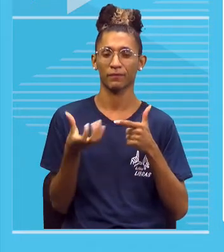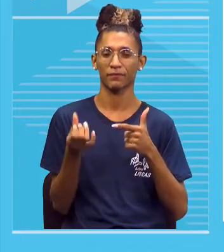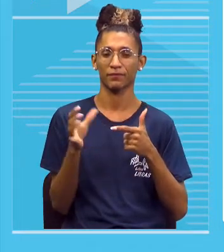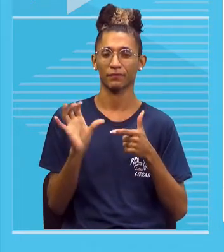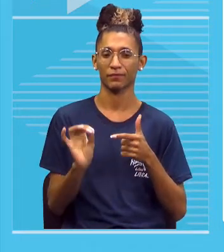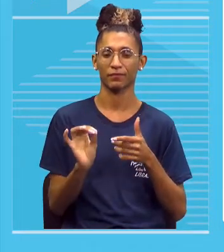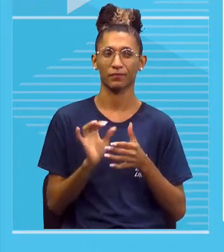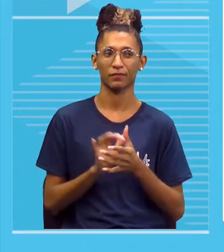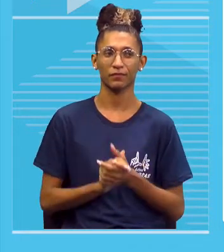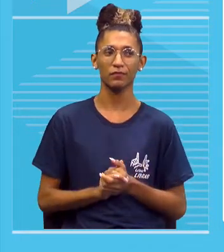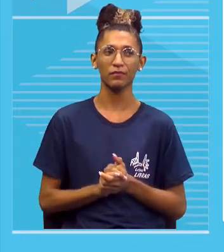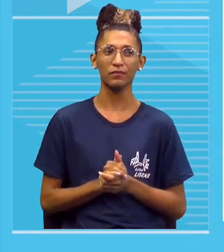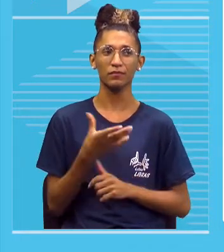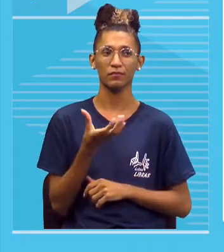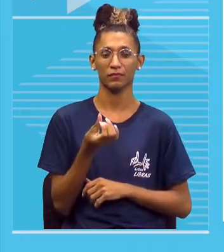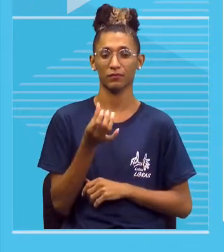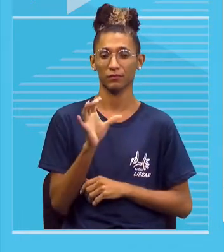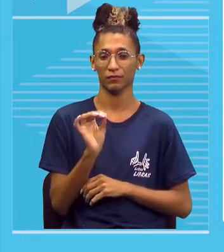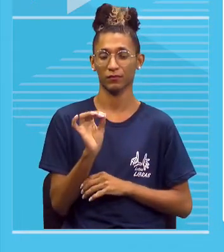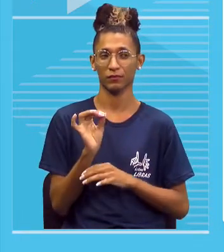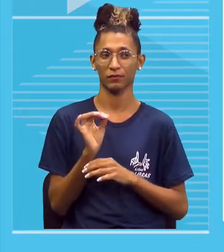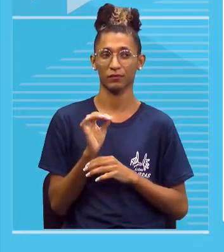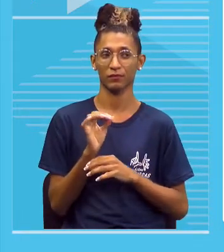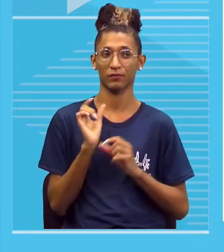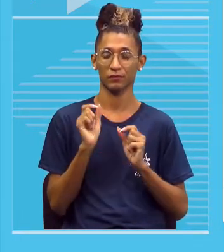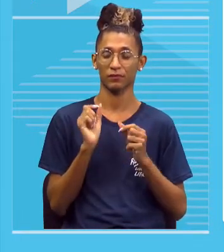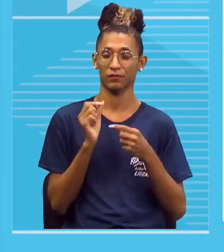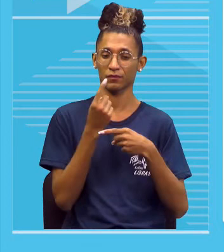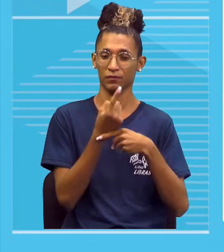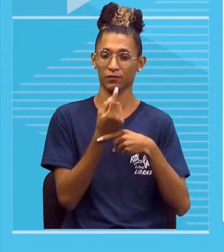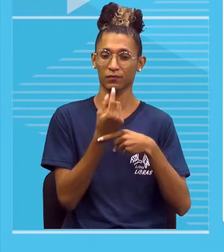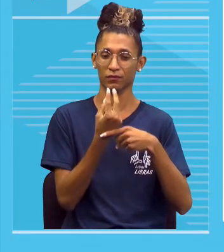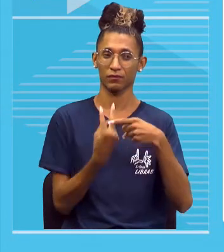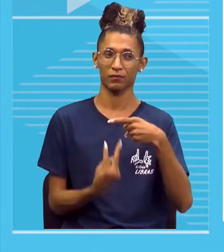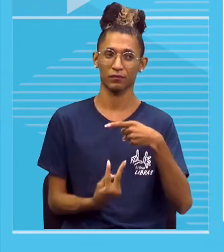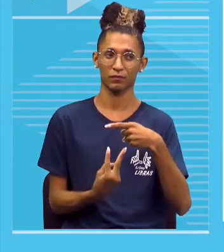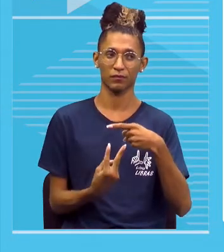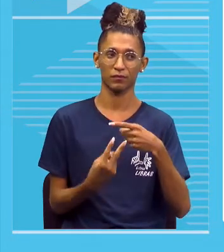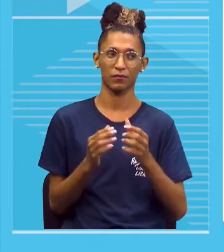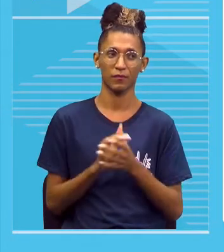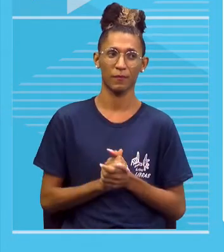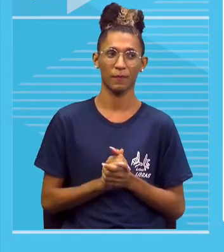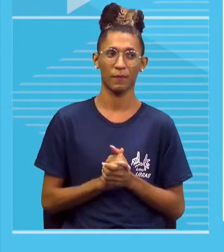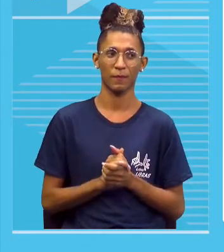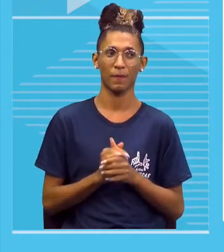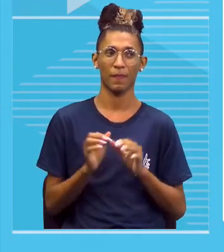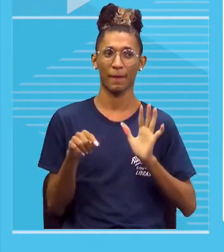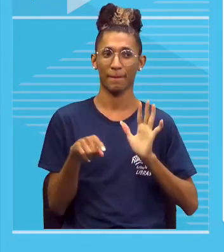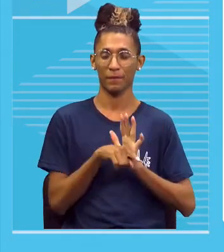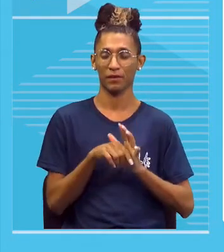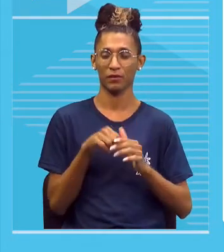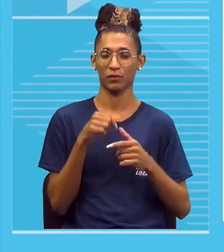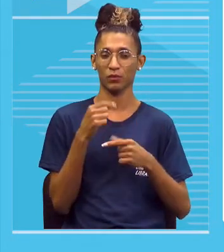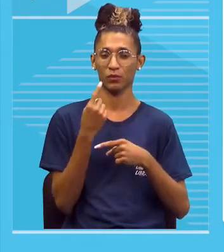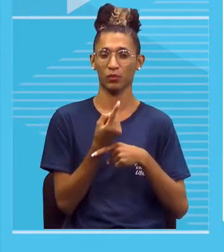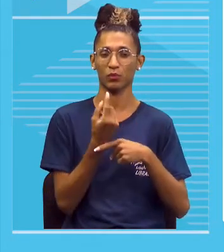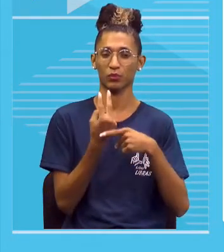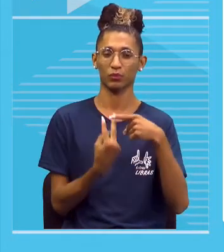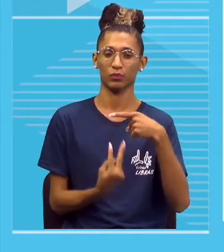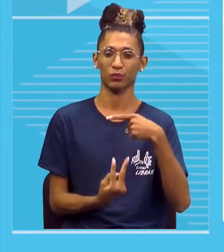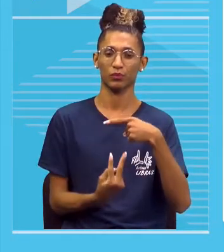Quanto é o cosseno de 60 um sobre dois então fica menos 1